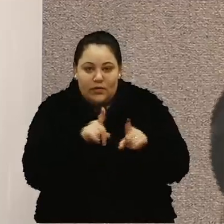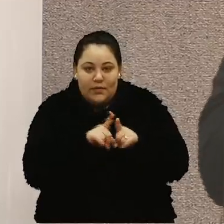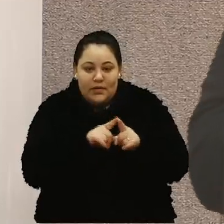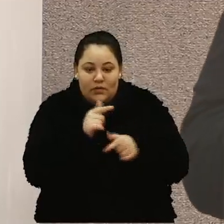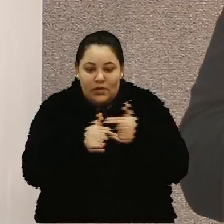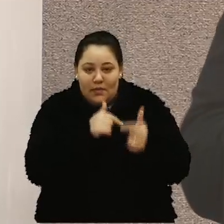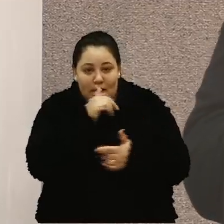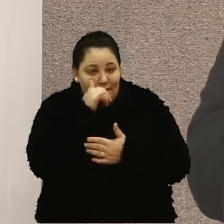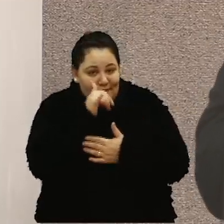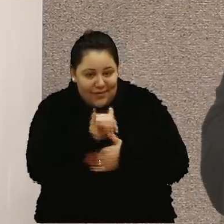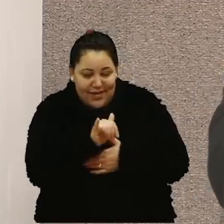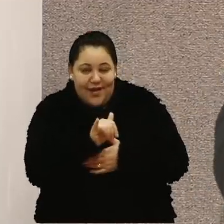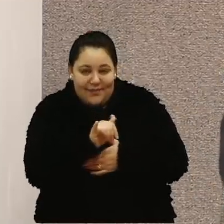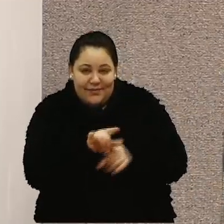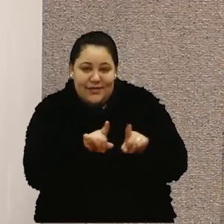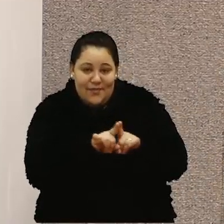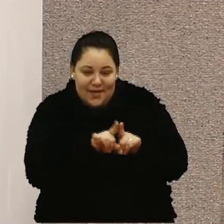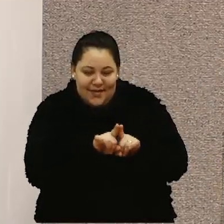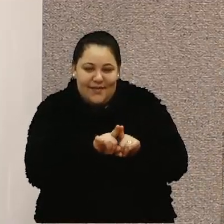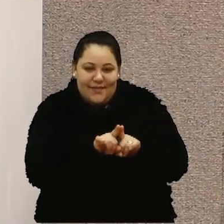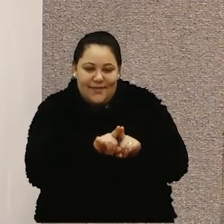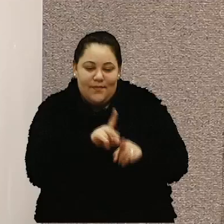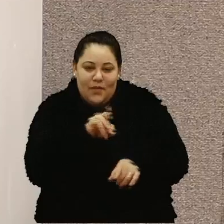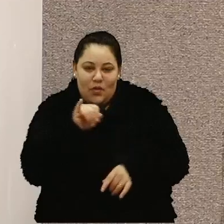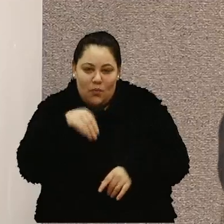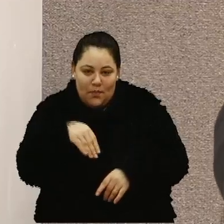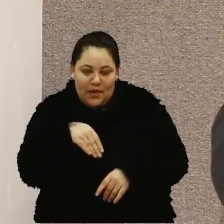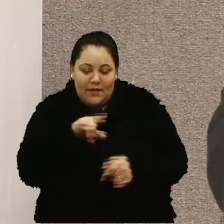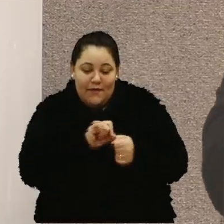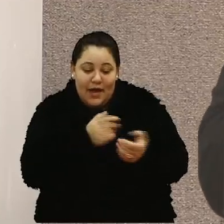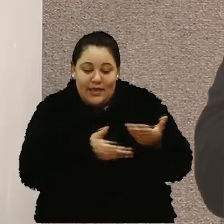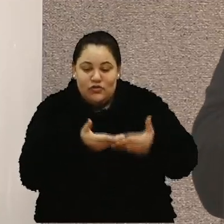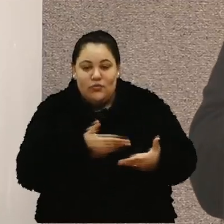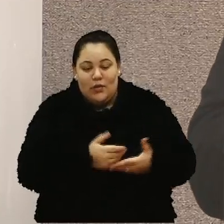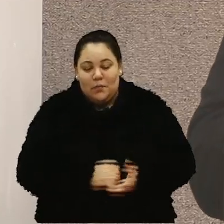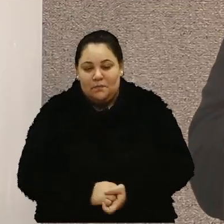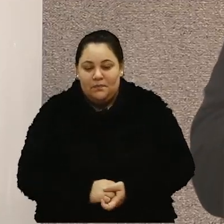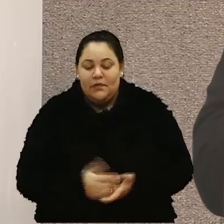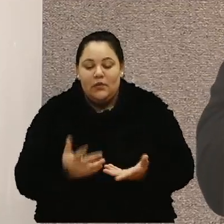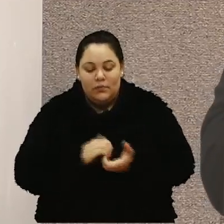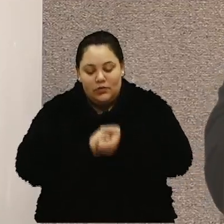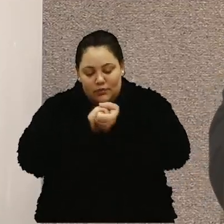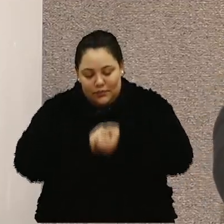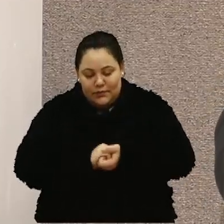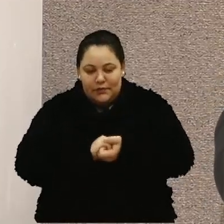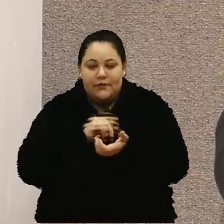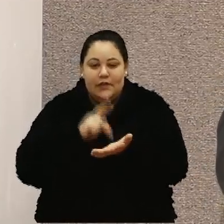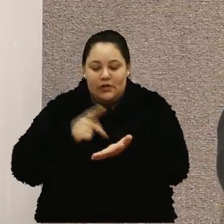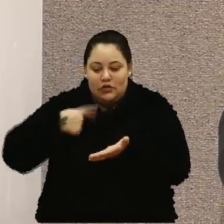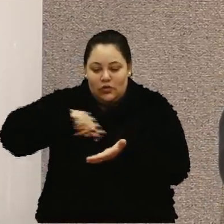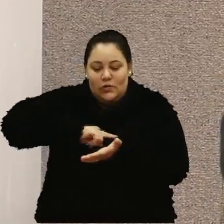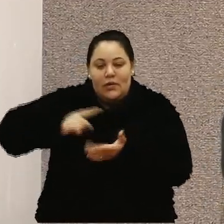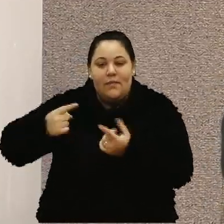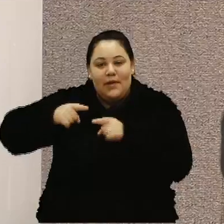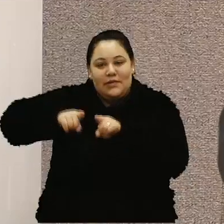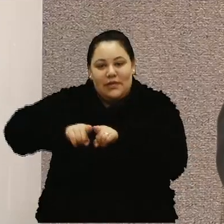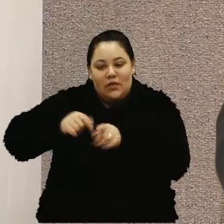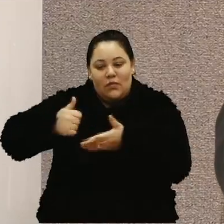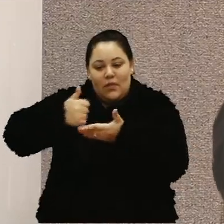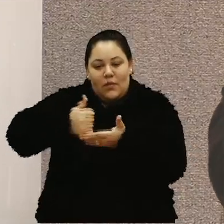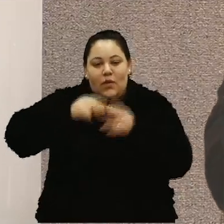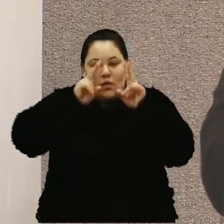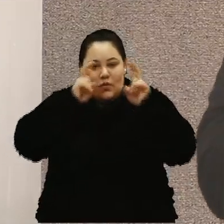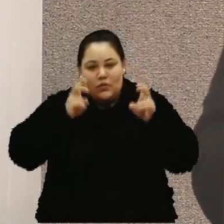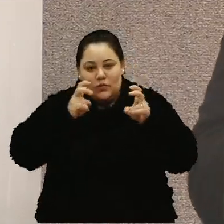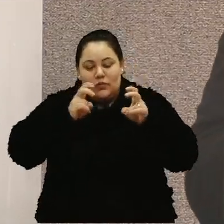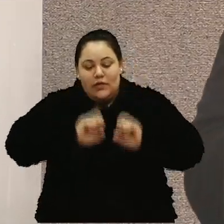feito pelo programa Primeira Infância Melhor, pelo PIM. Então, fica aqui meus cumprimentos e dizer que nós somos parceiros nesta causa da proteção, da